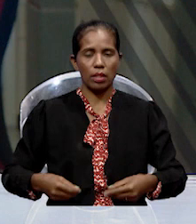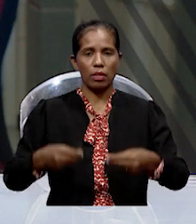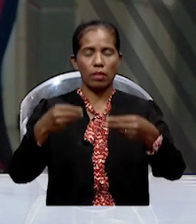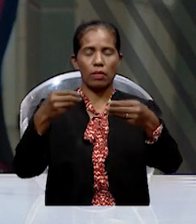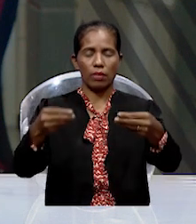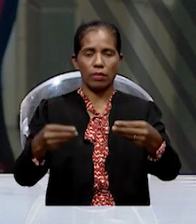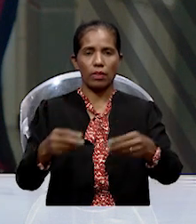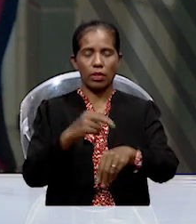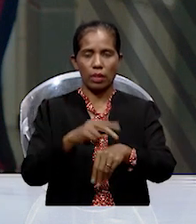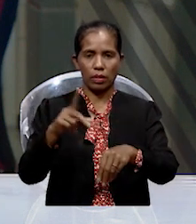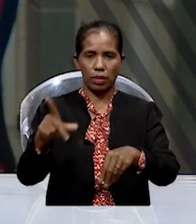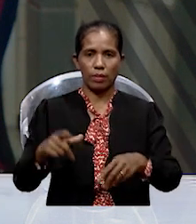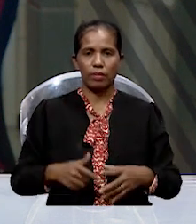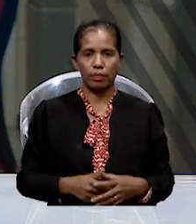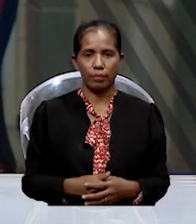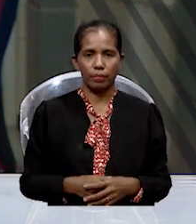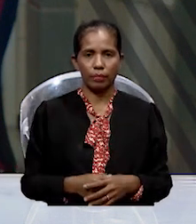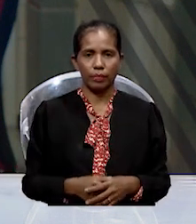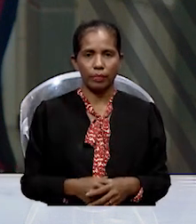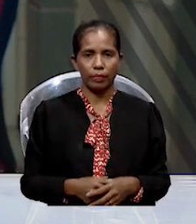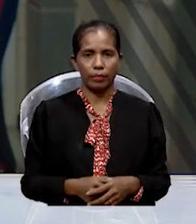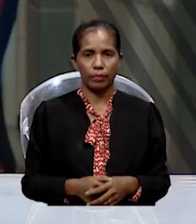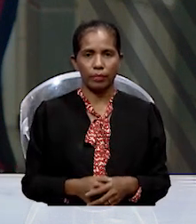Nacional no Diáspora.